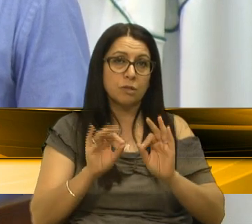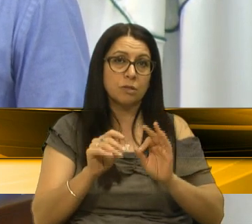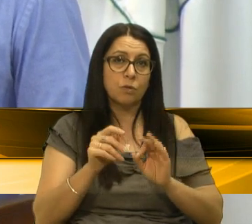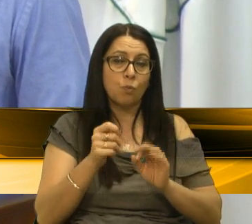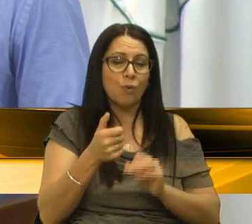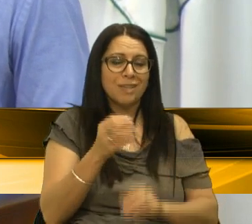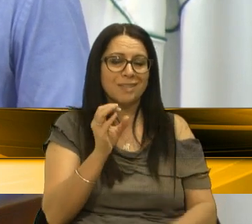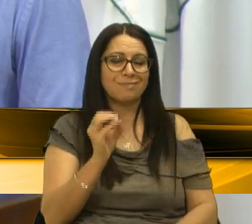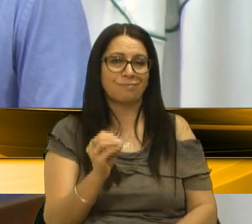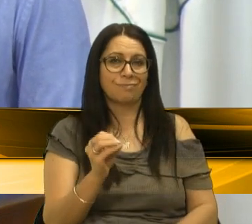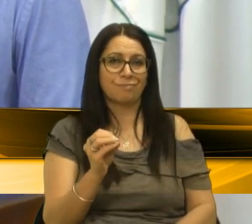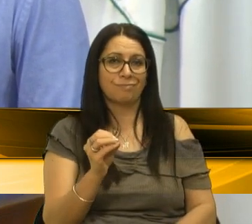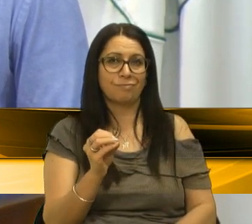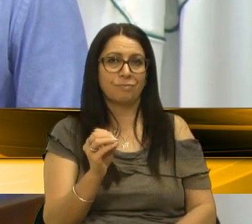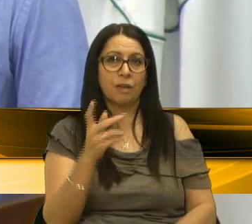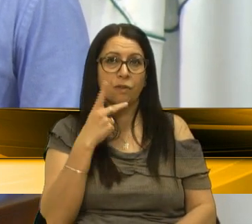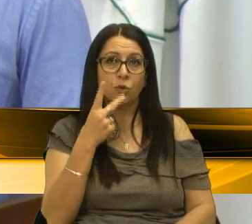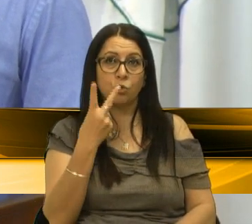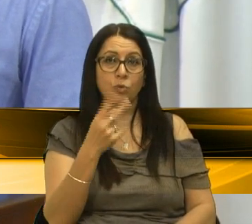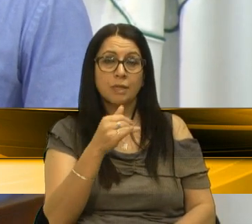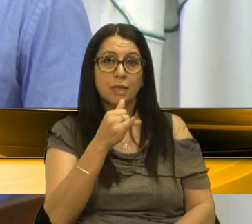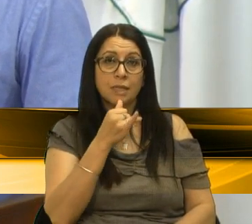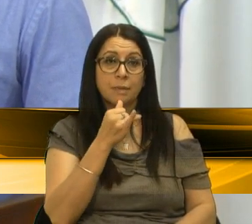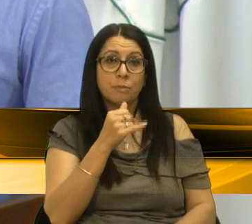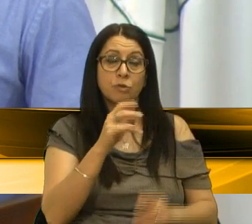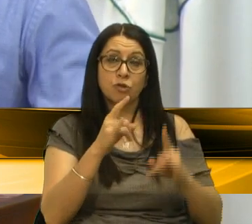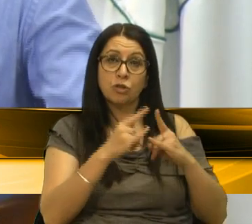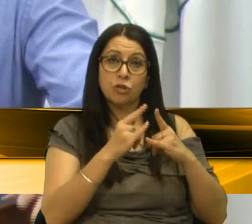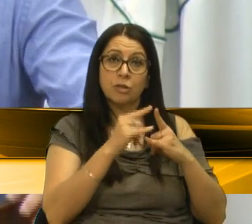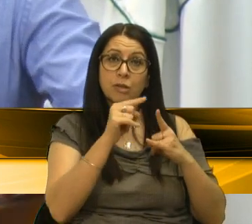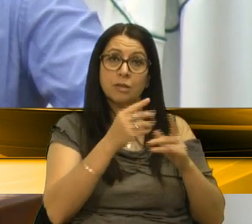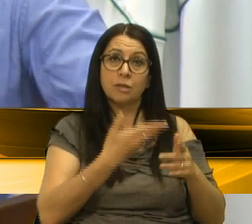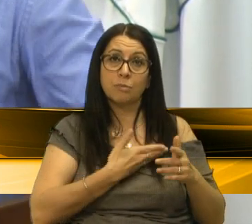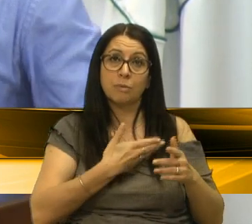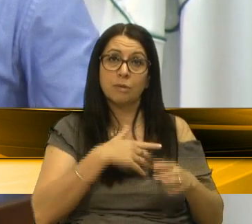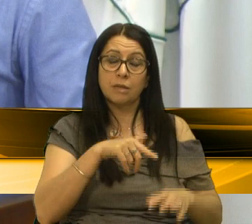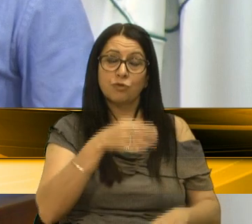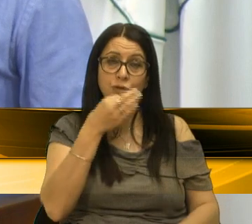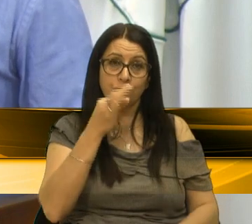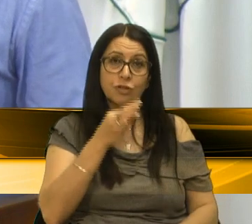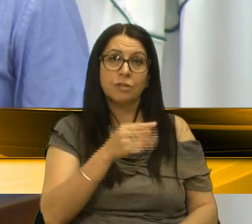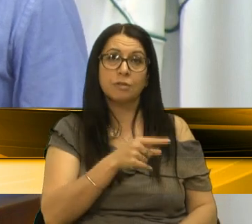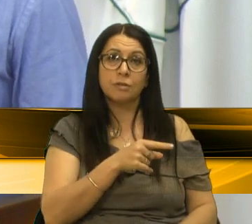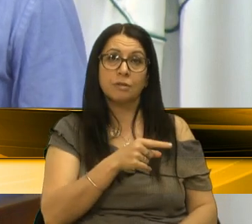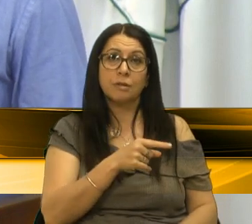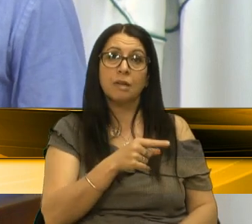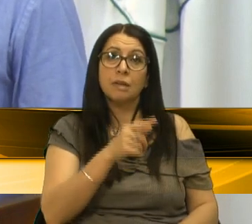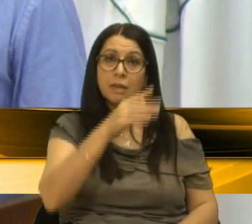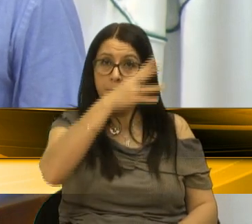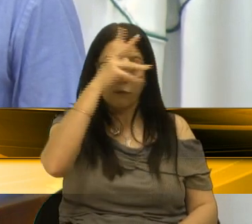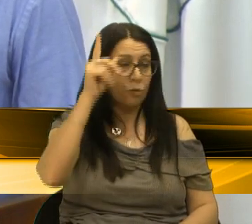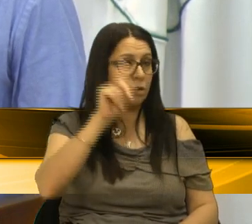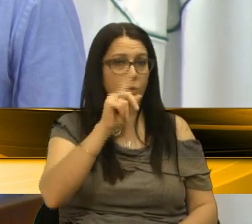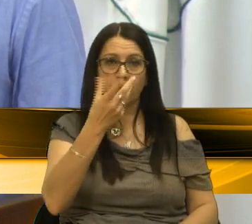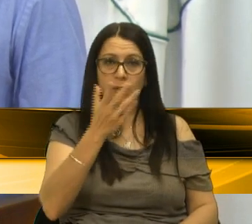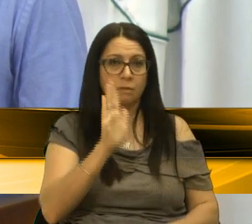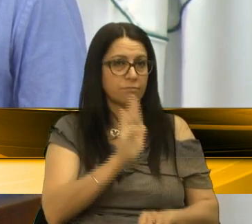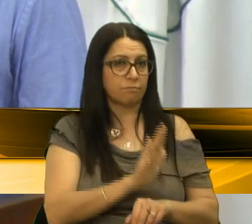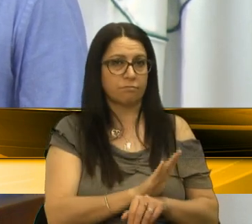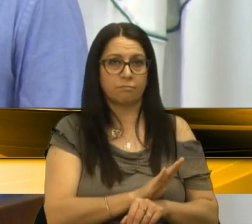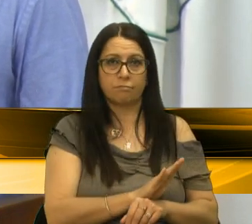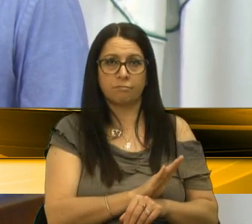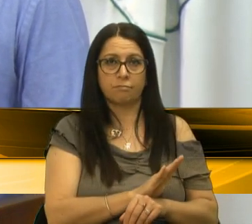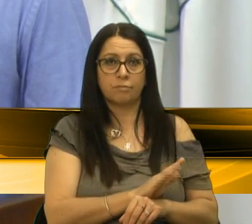zero. Cito dois exemplos de entidades que são amigas de Caxias e de que o executivo não quis a sua ajuda.